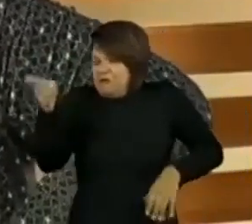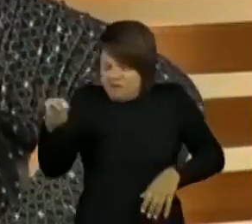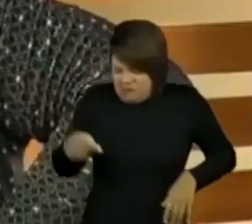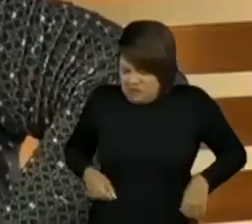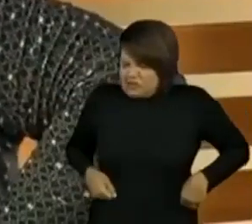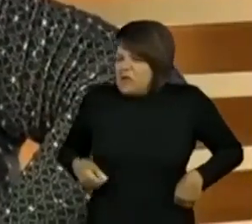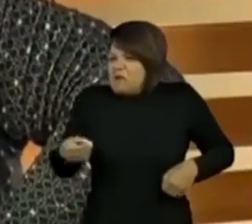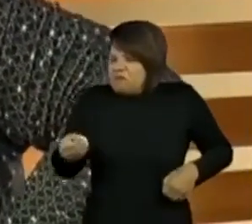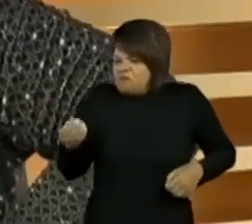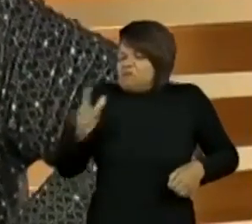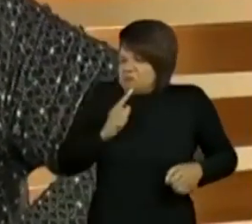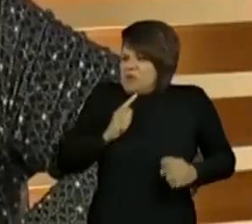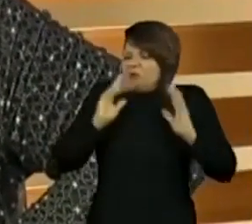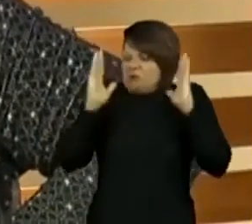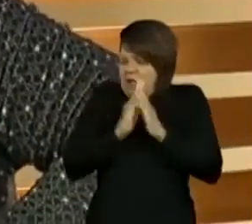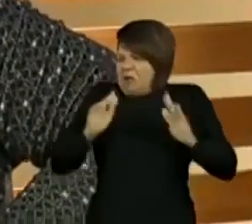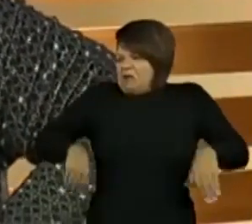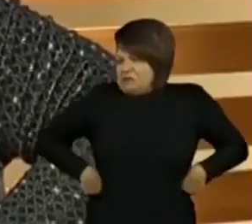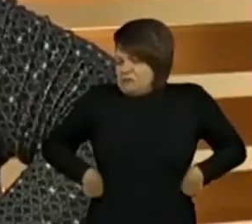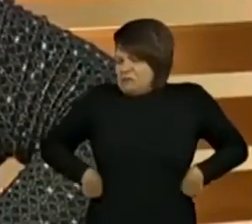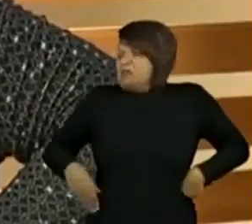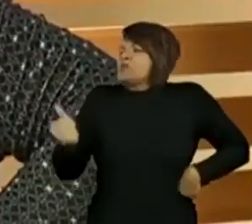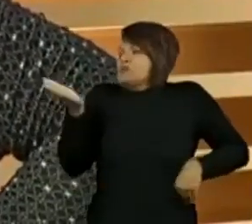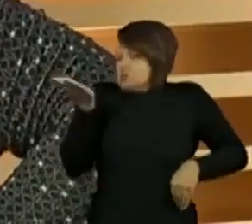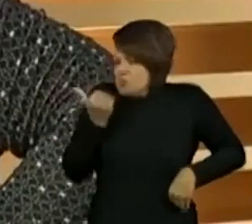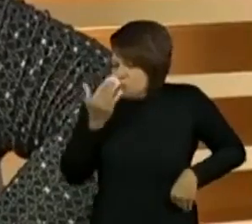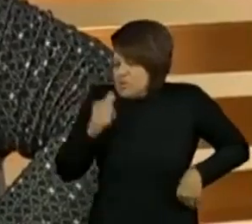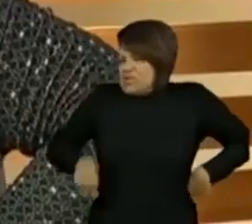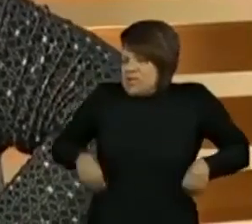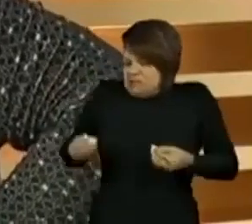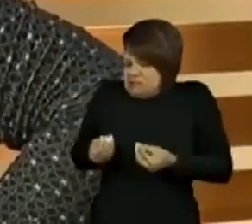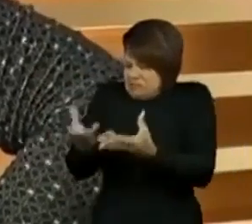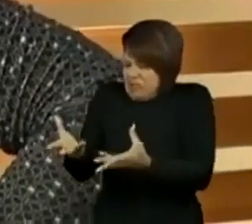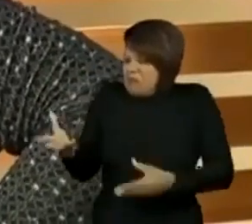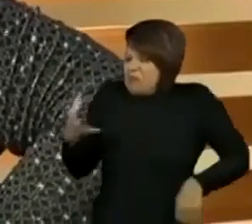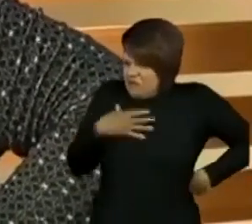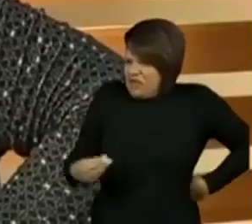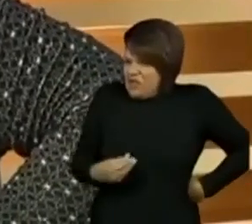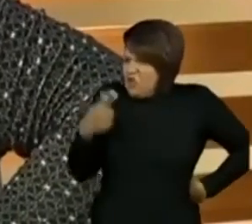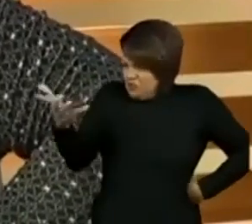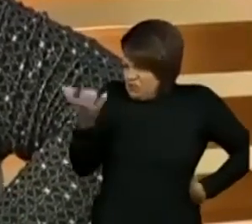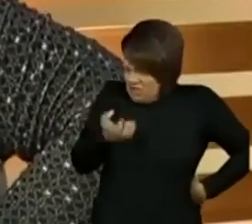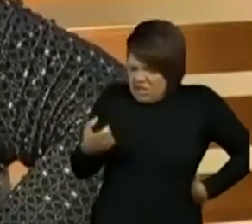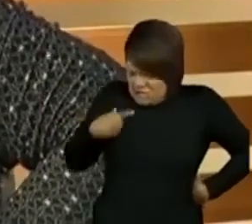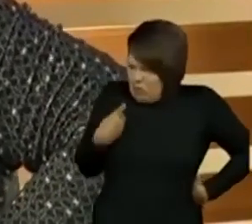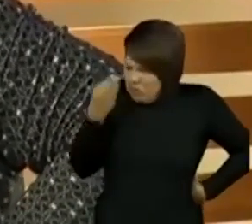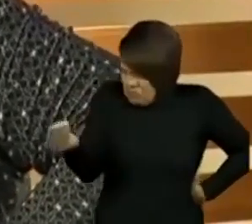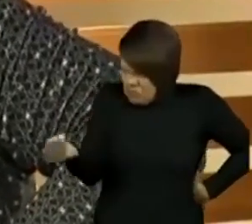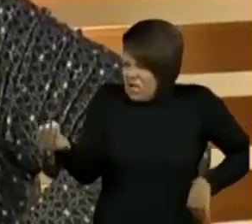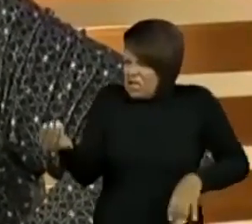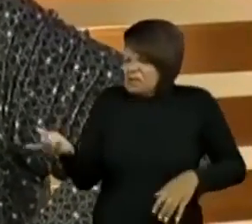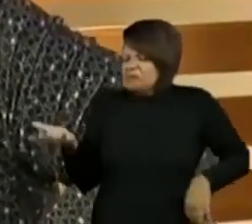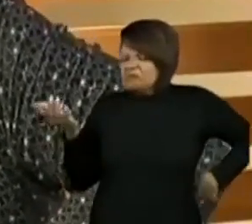dão comida, dão roupa para os filhos de vocês e vocês ainda querem histórias?